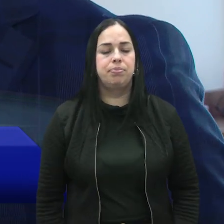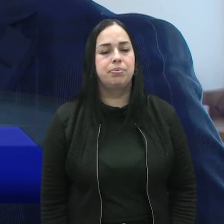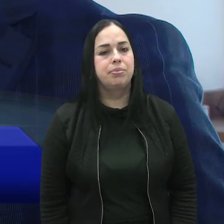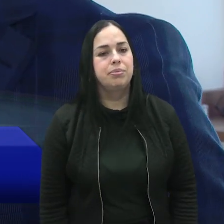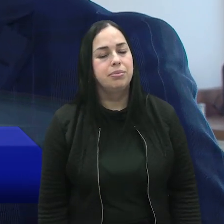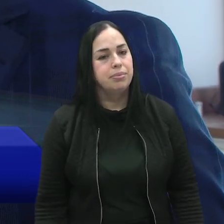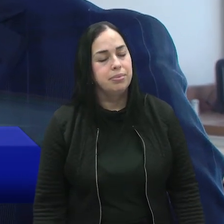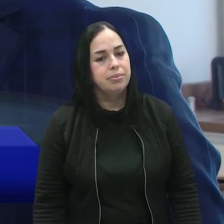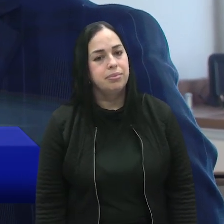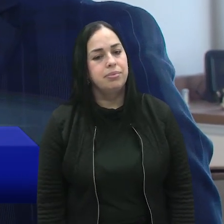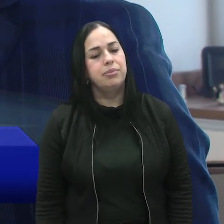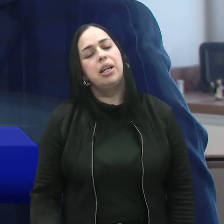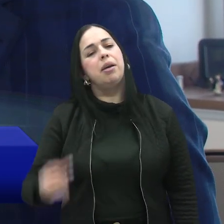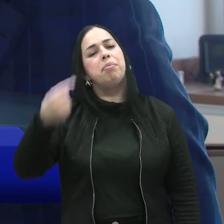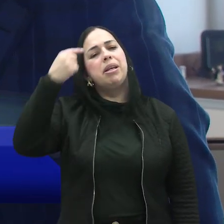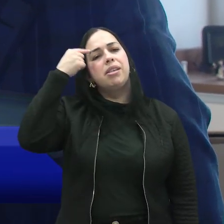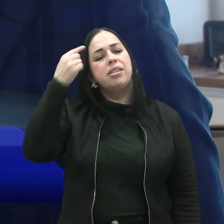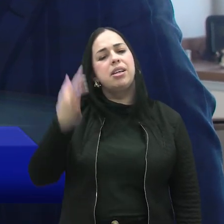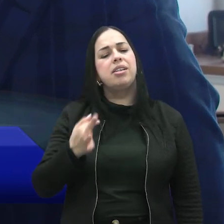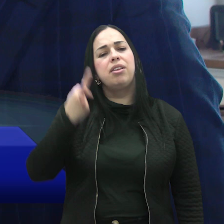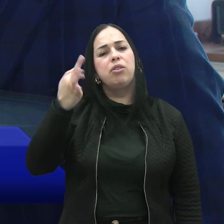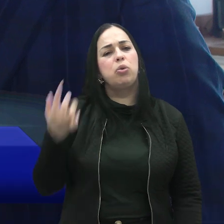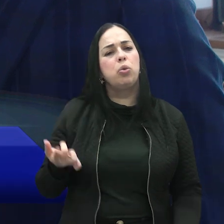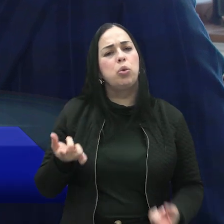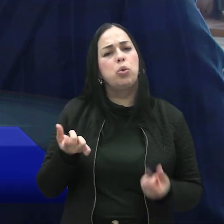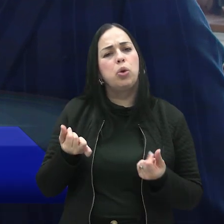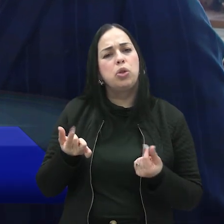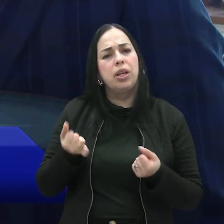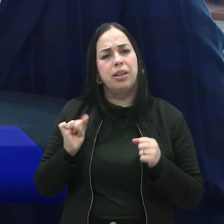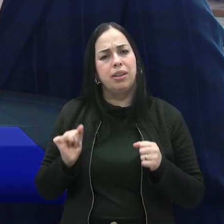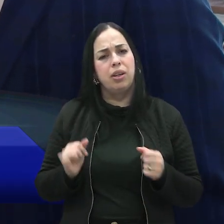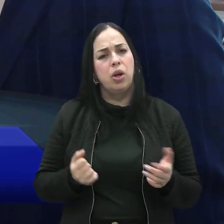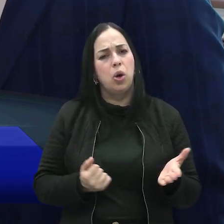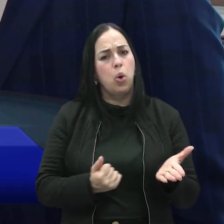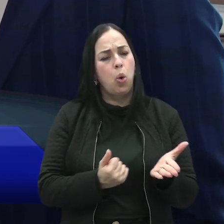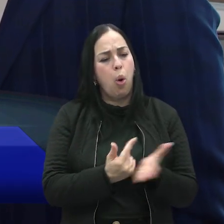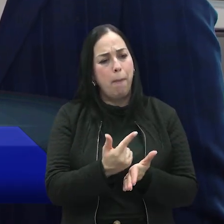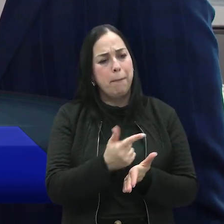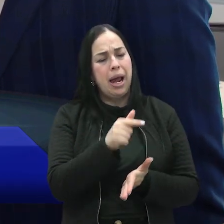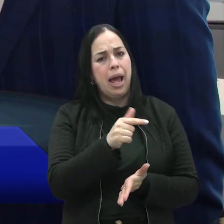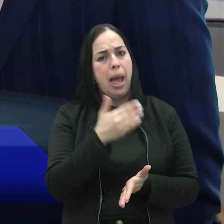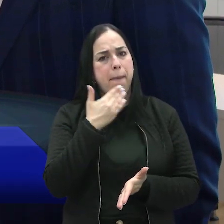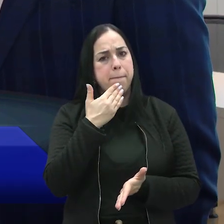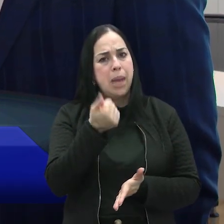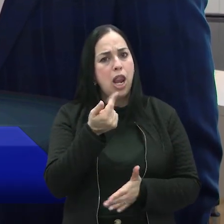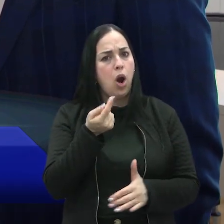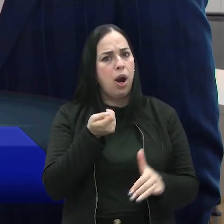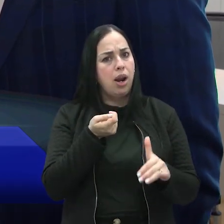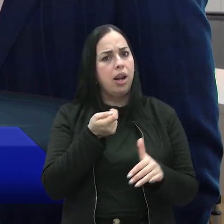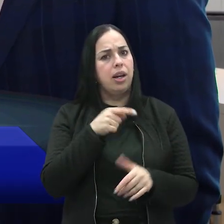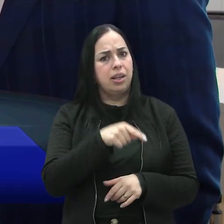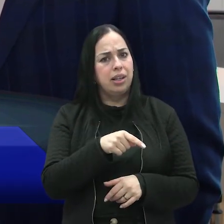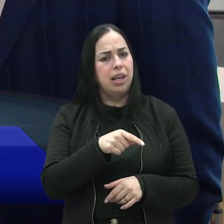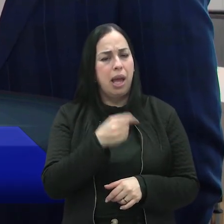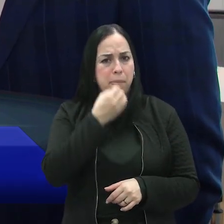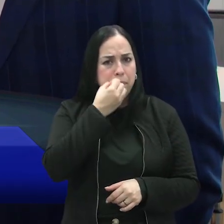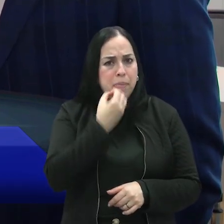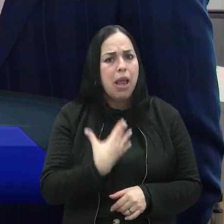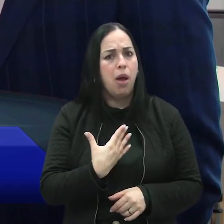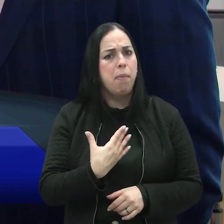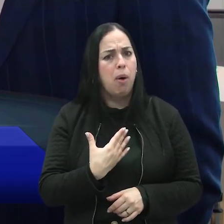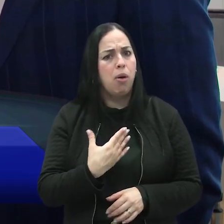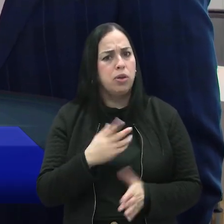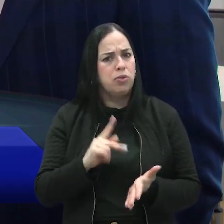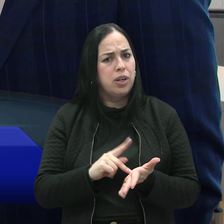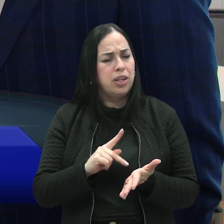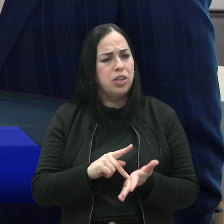casa. E pensando no futuro, nas finanças, né? Comprar um imóvel ainda é o melhor investimento ou, com o cenário